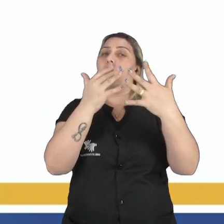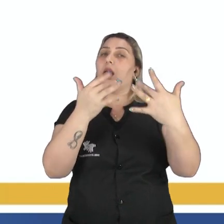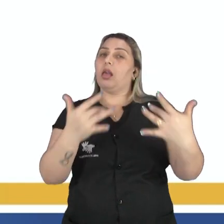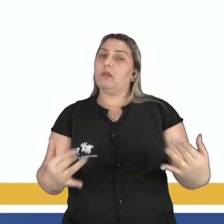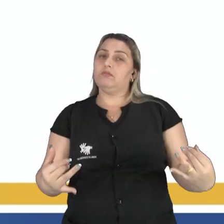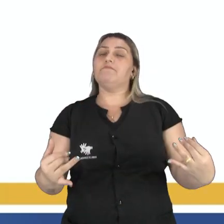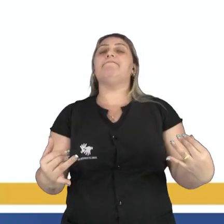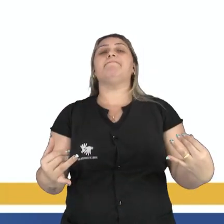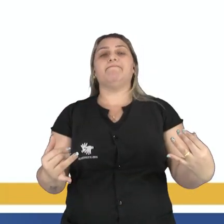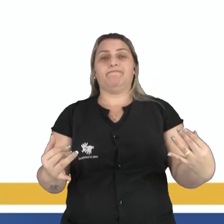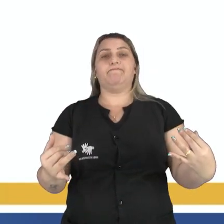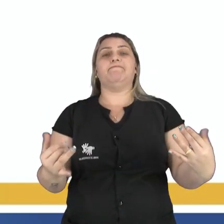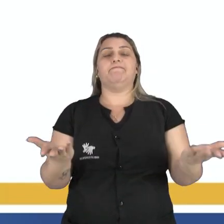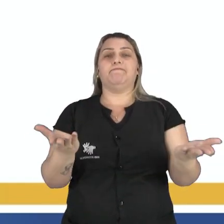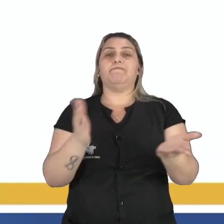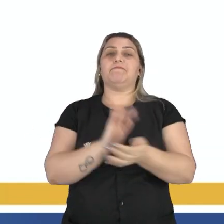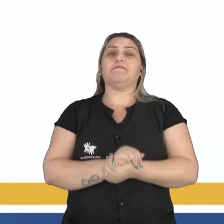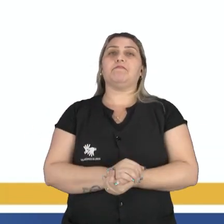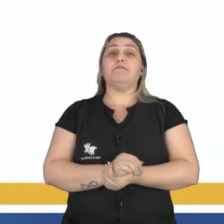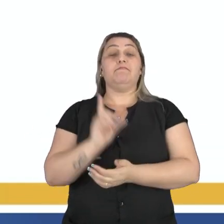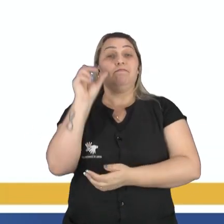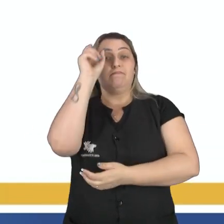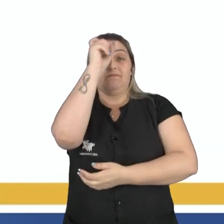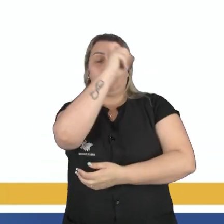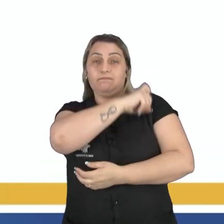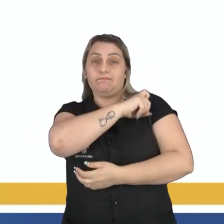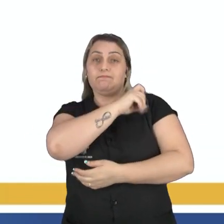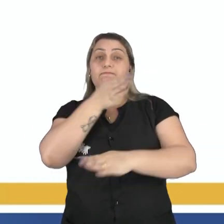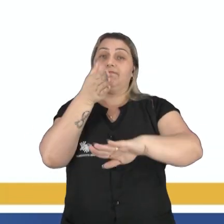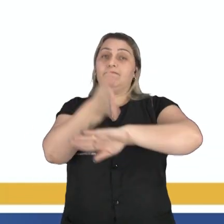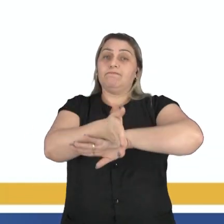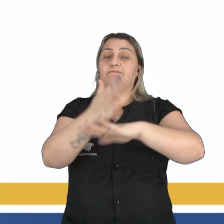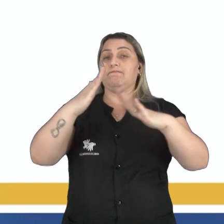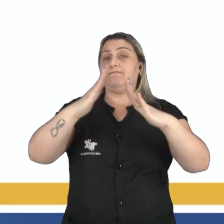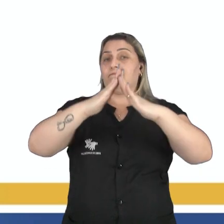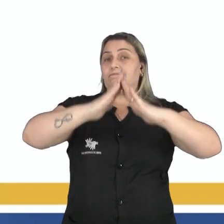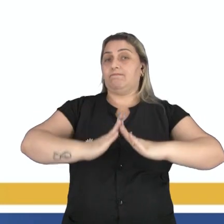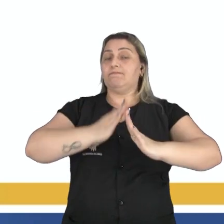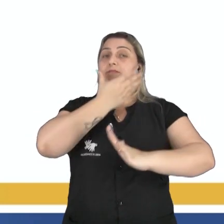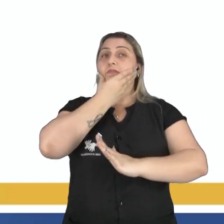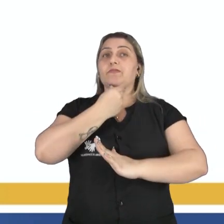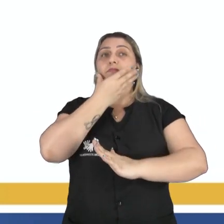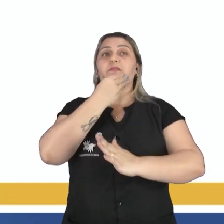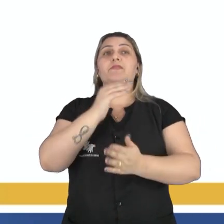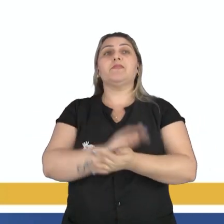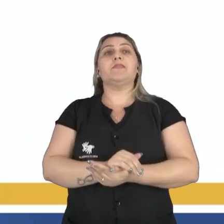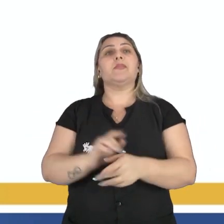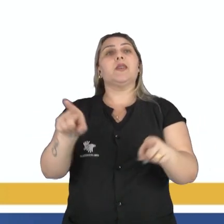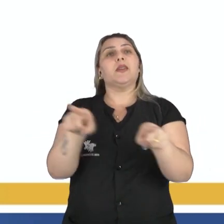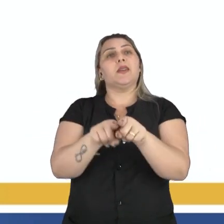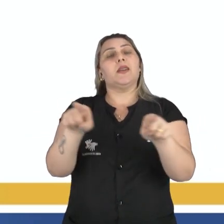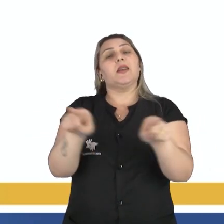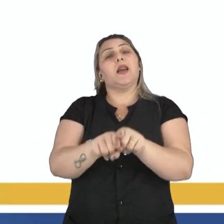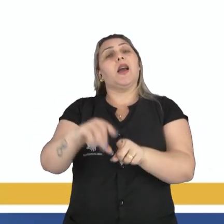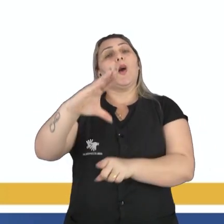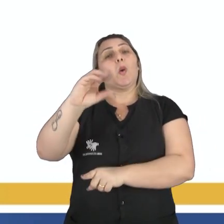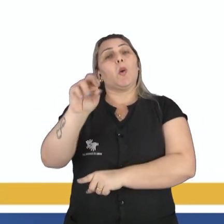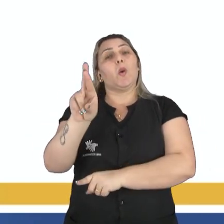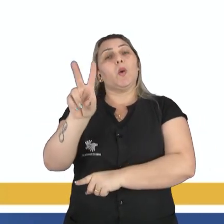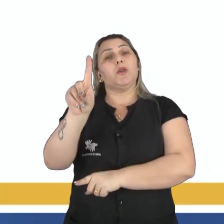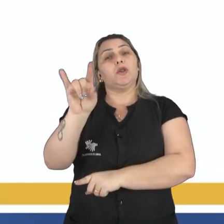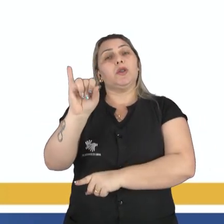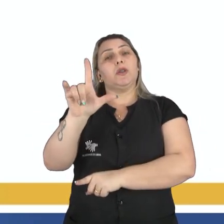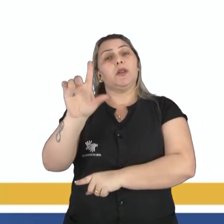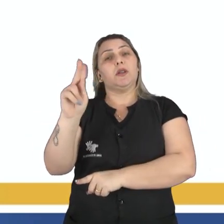derrete. Então são condições difíceis, né, de moradia do ser humano. Tem aí também a